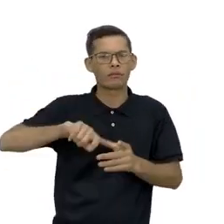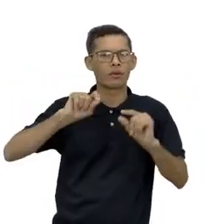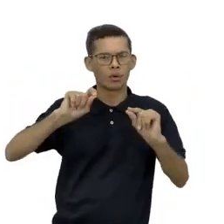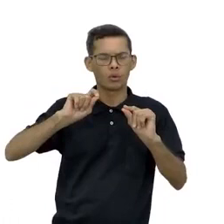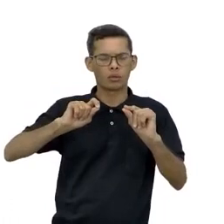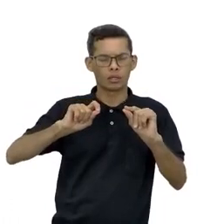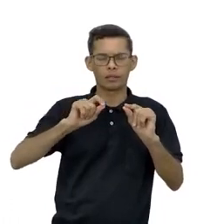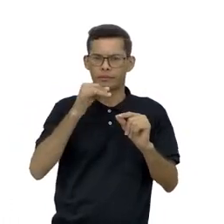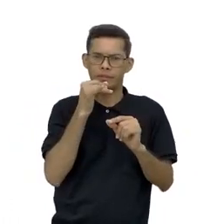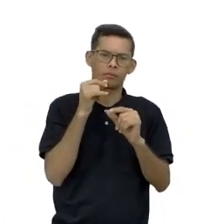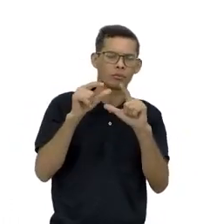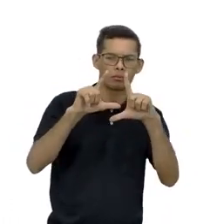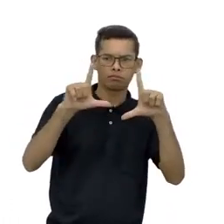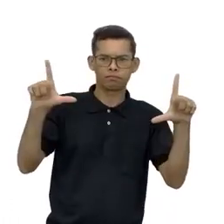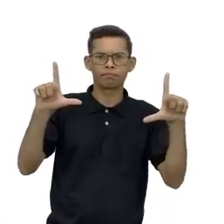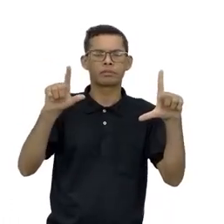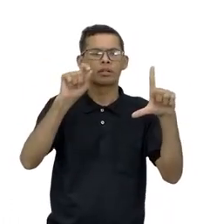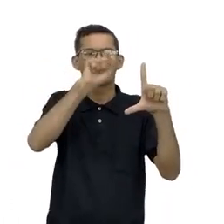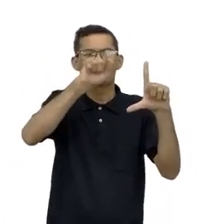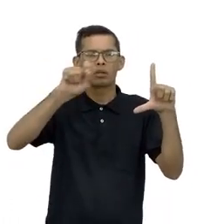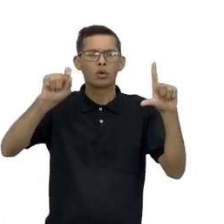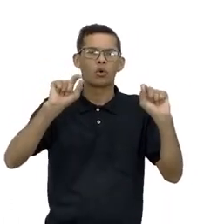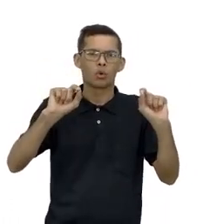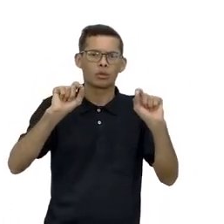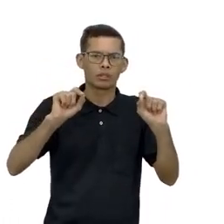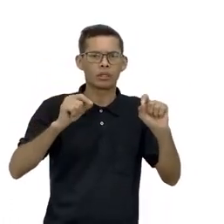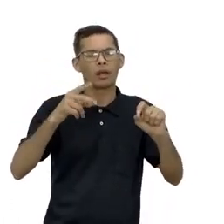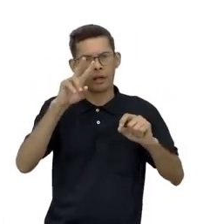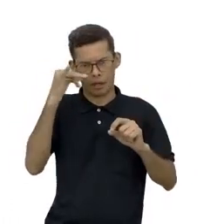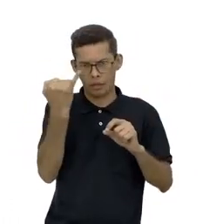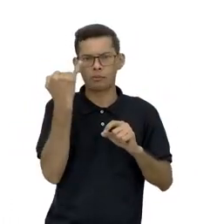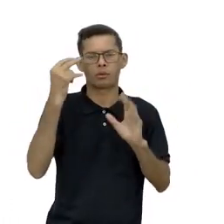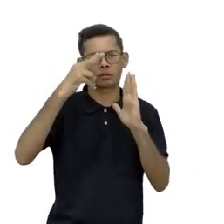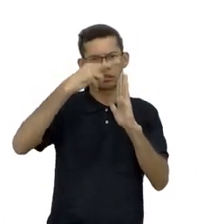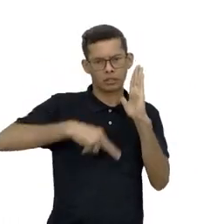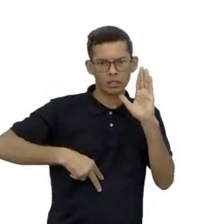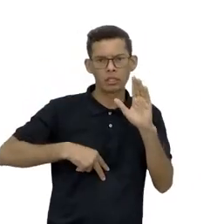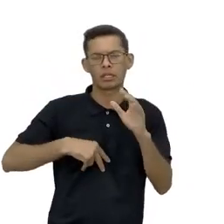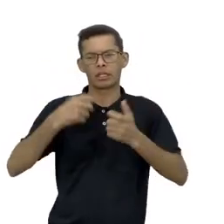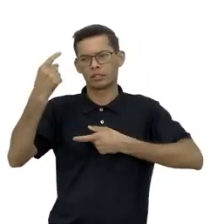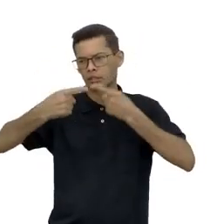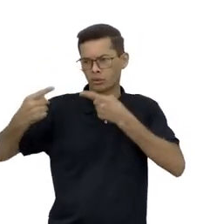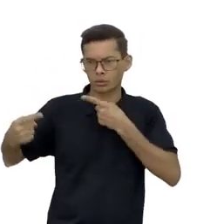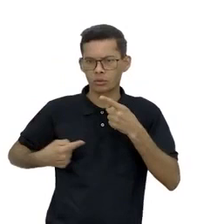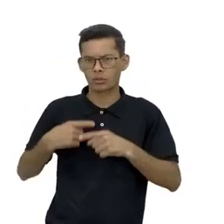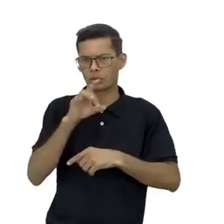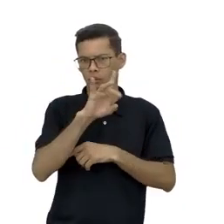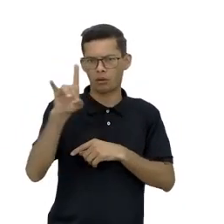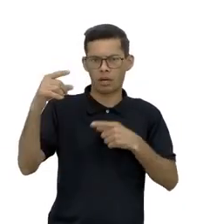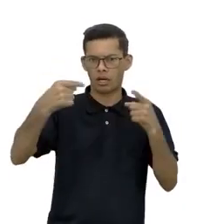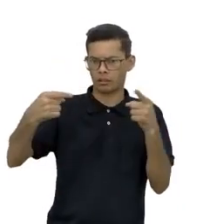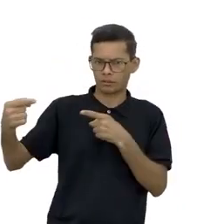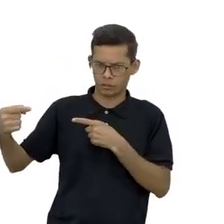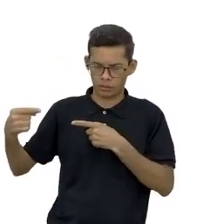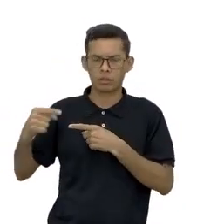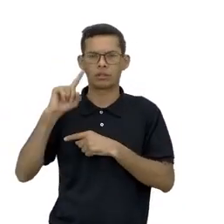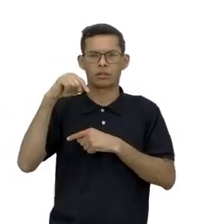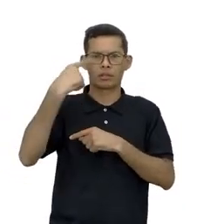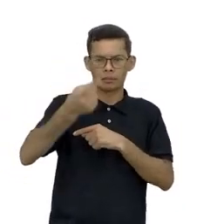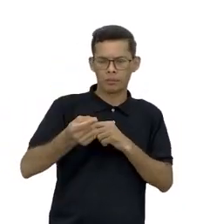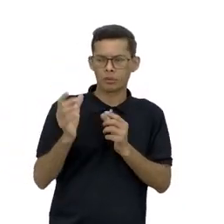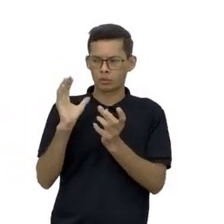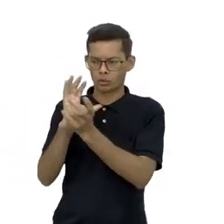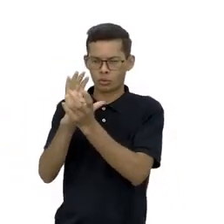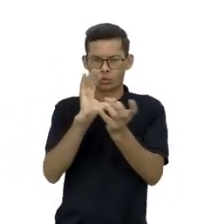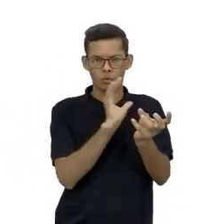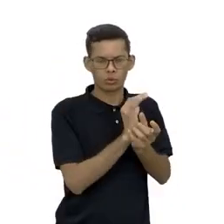da reportagem. E é interessante ler e discutir essas dicas com os estudantes. Na sequência, os grupos apoiados